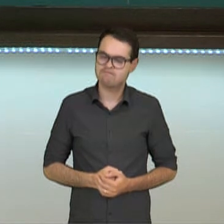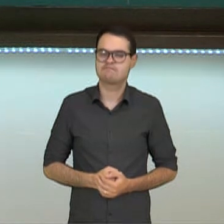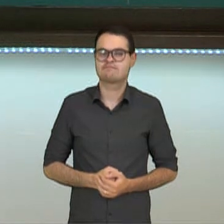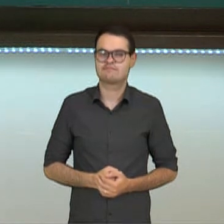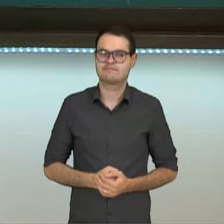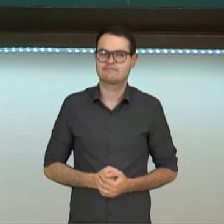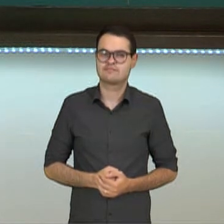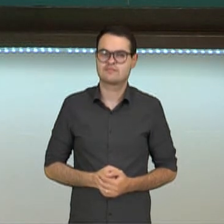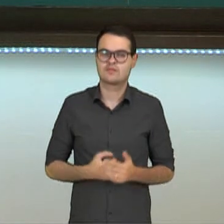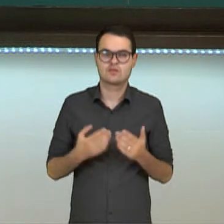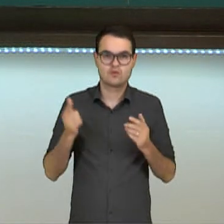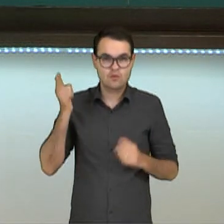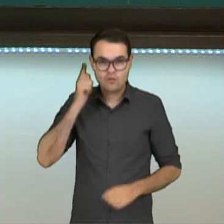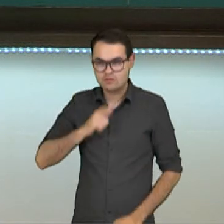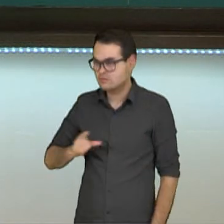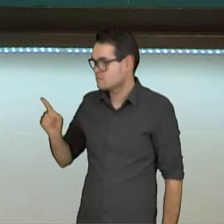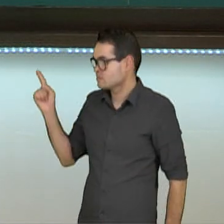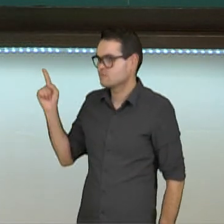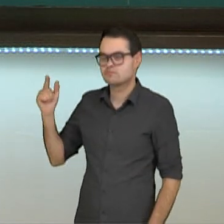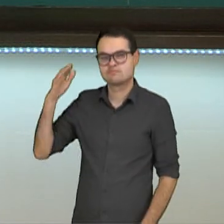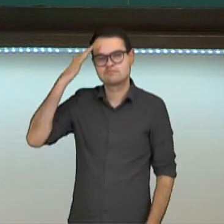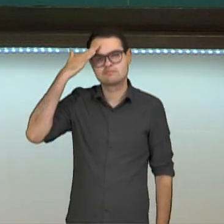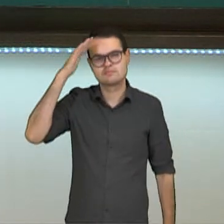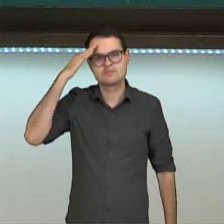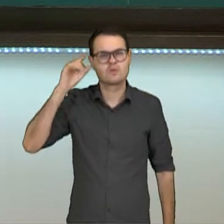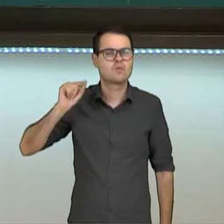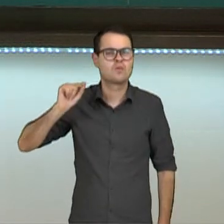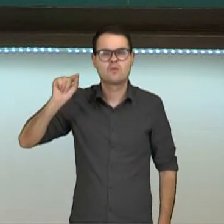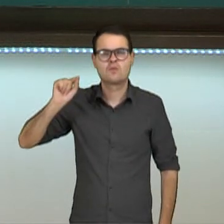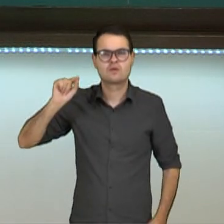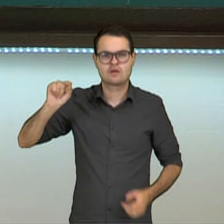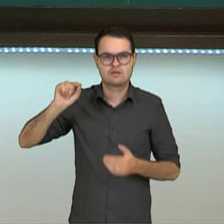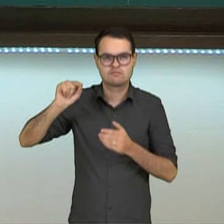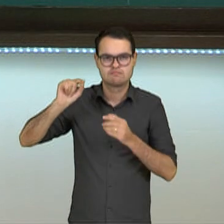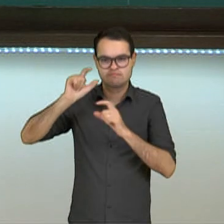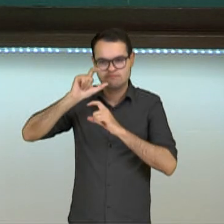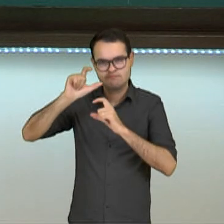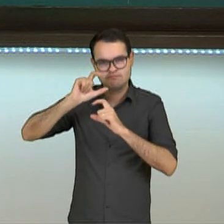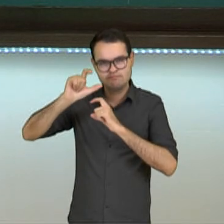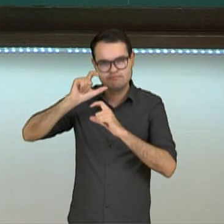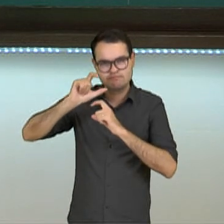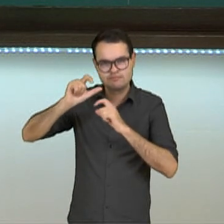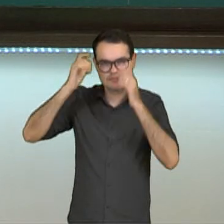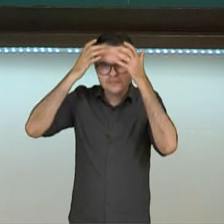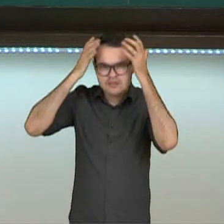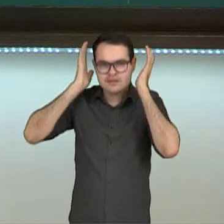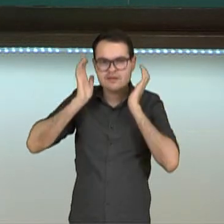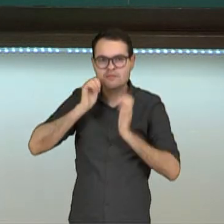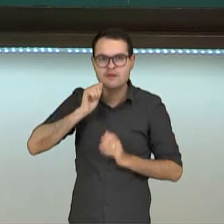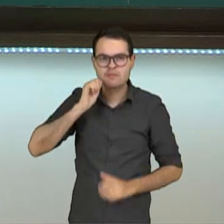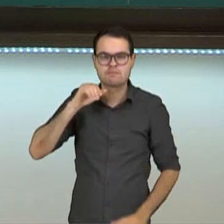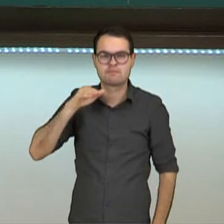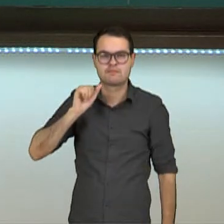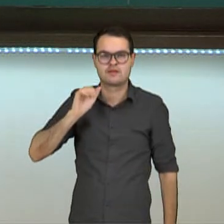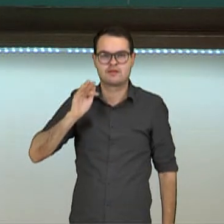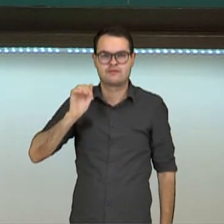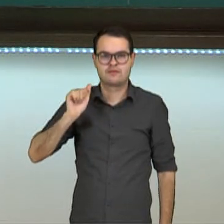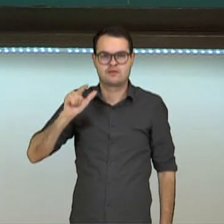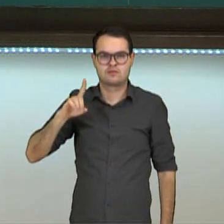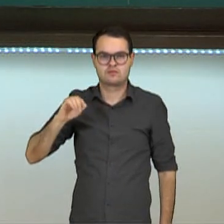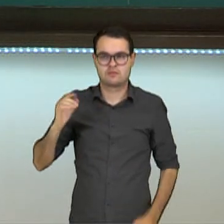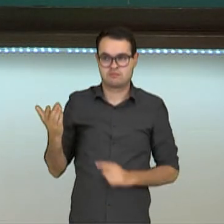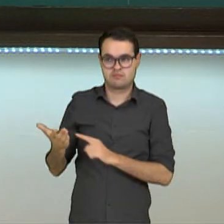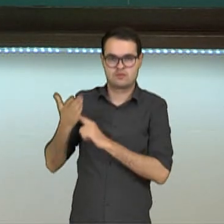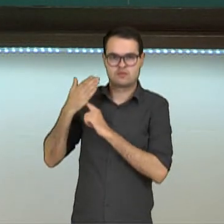Então, pessoal, conseguiram entender o que a tirinha ali da Mafalda estava tentando nos mostrar?